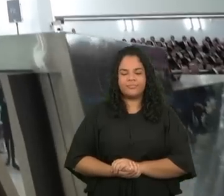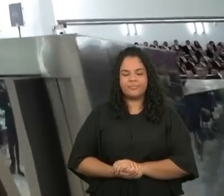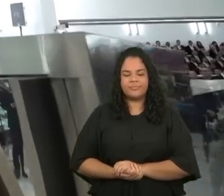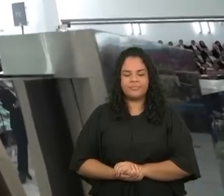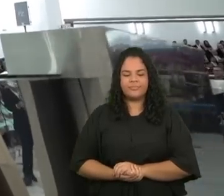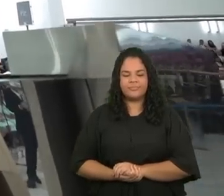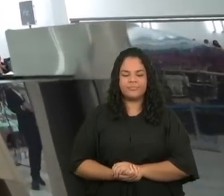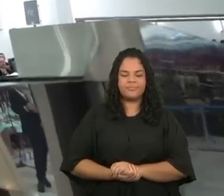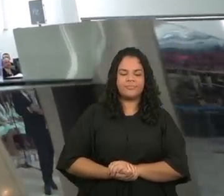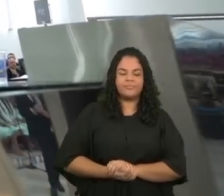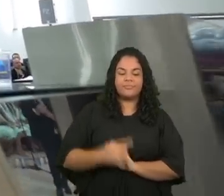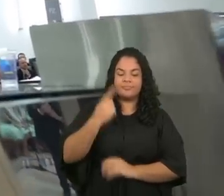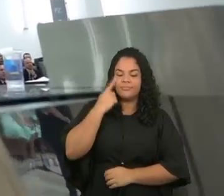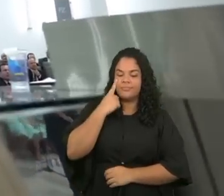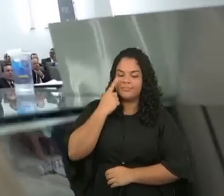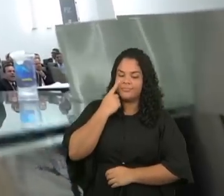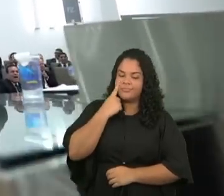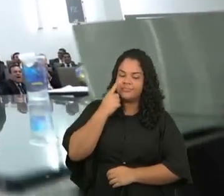Como é que diz aí?